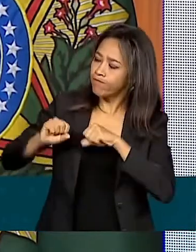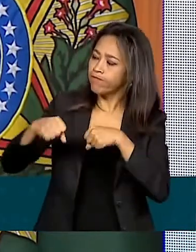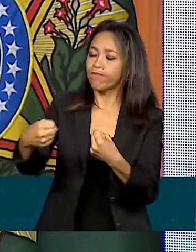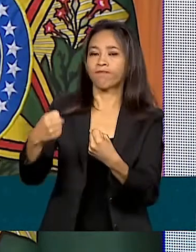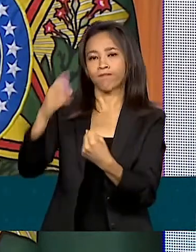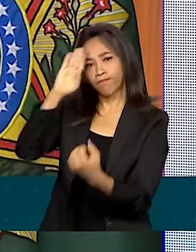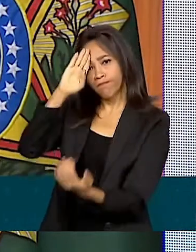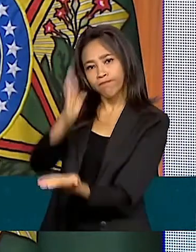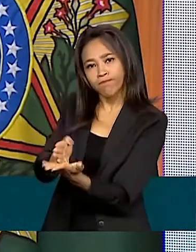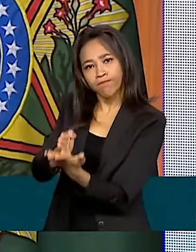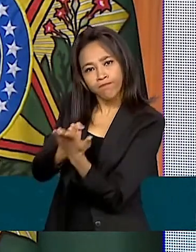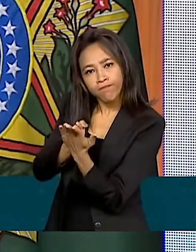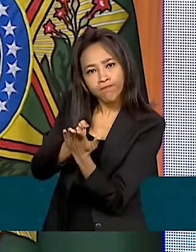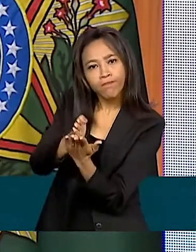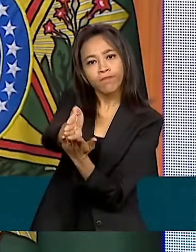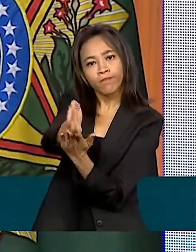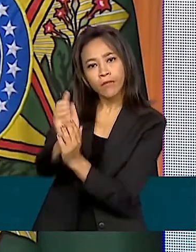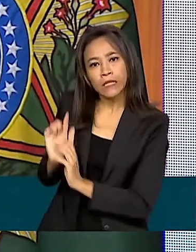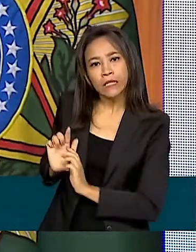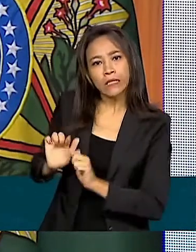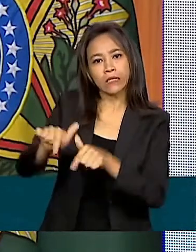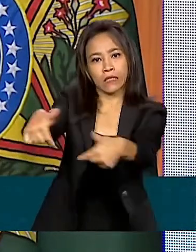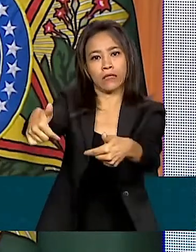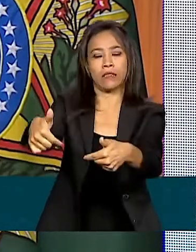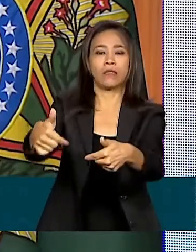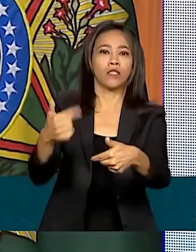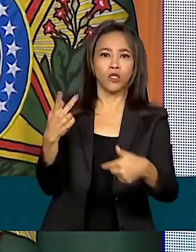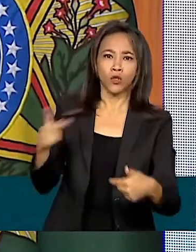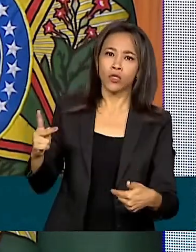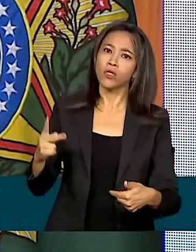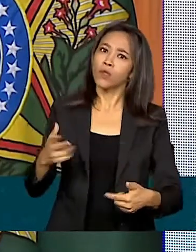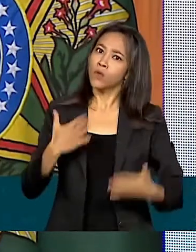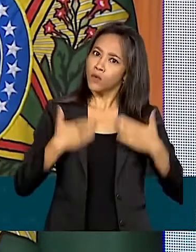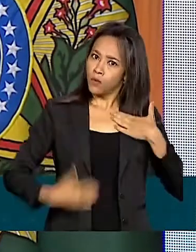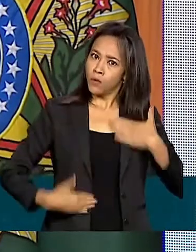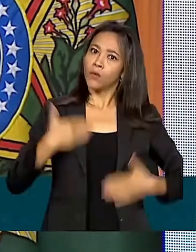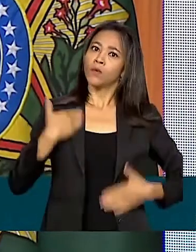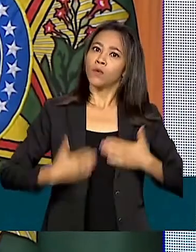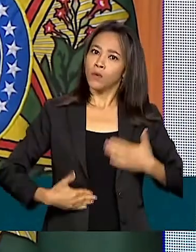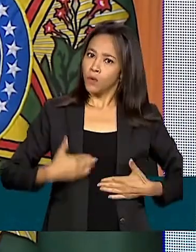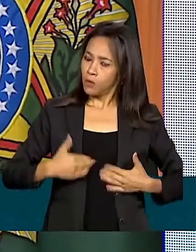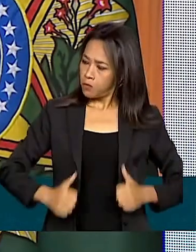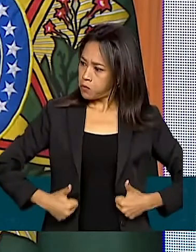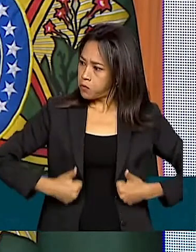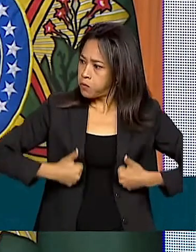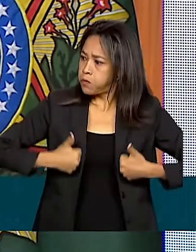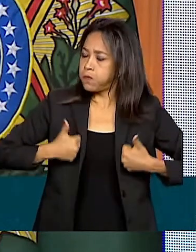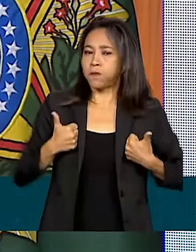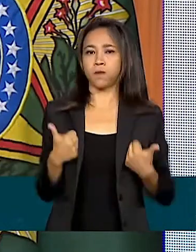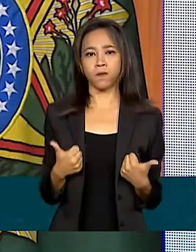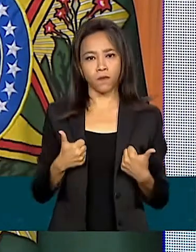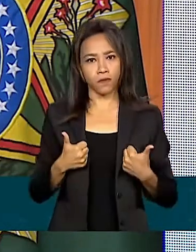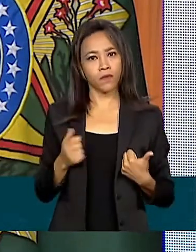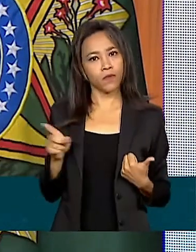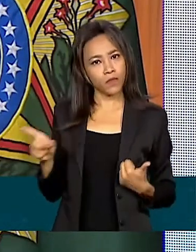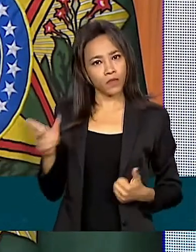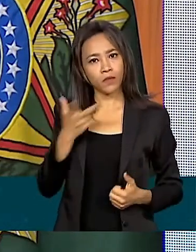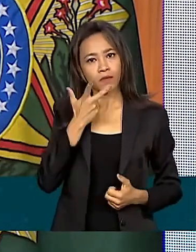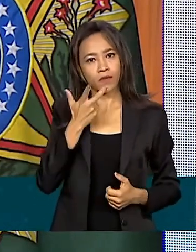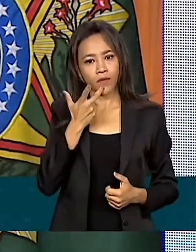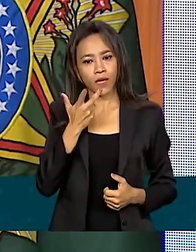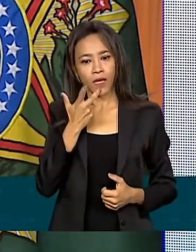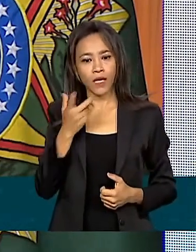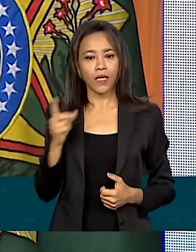a sua tenacidade e o seu vigor físico não é à toa que eu sou diz que tem